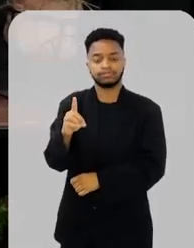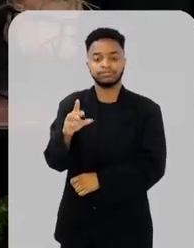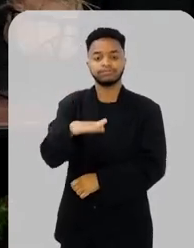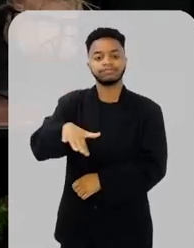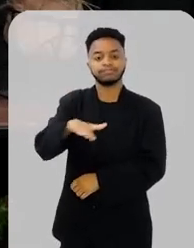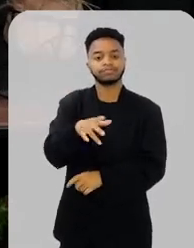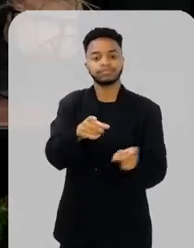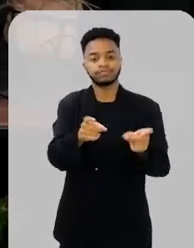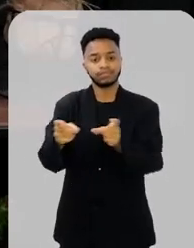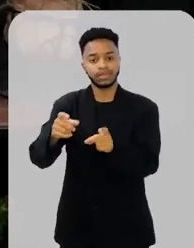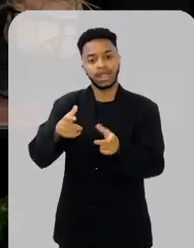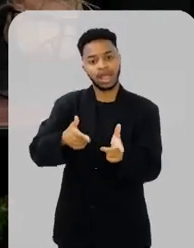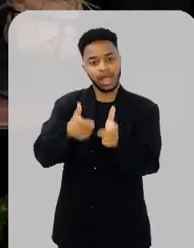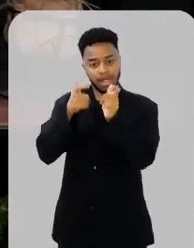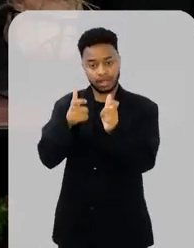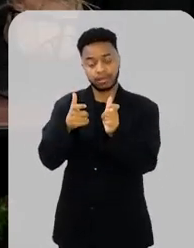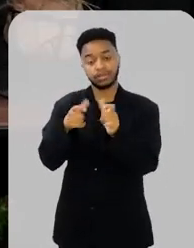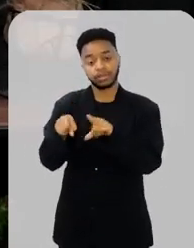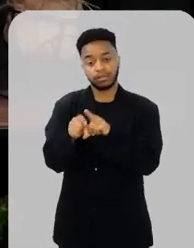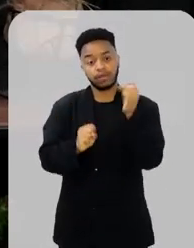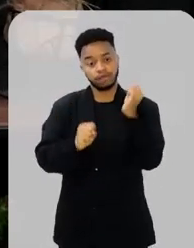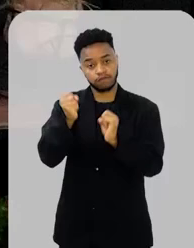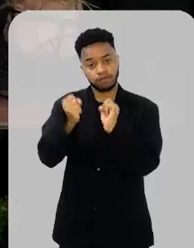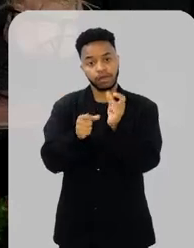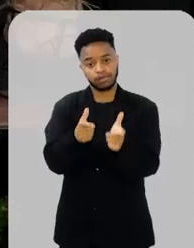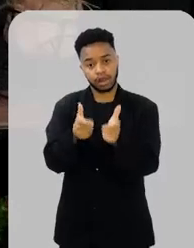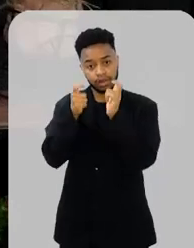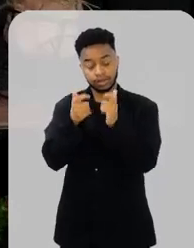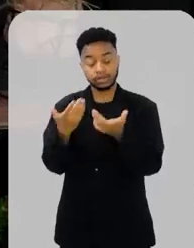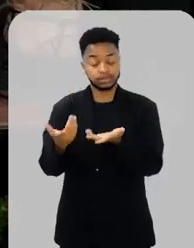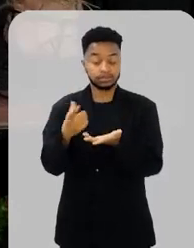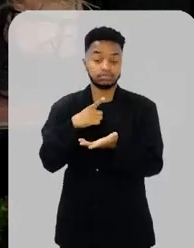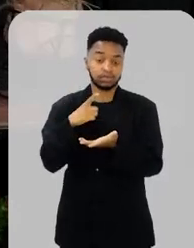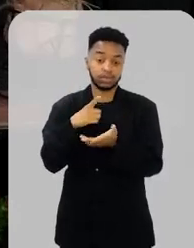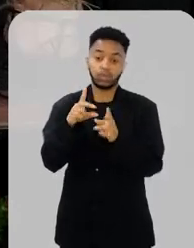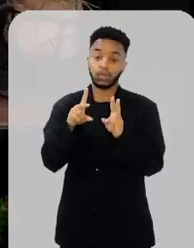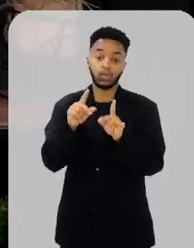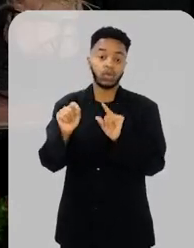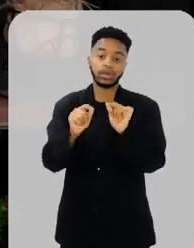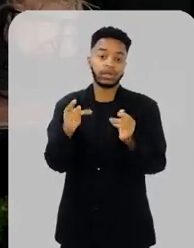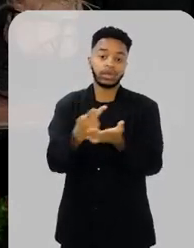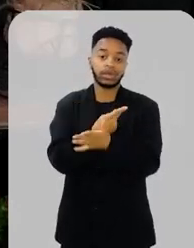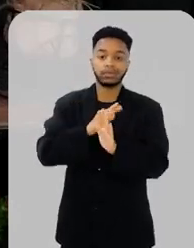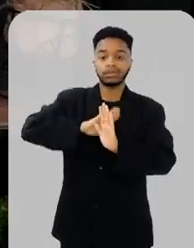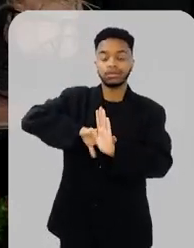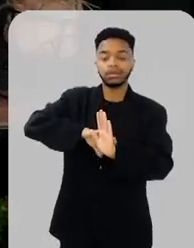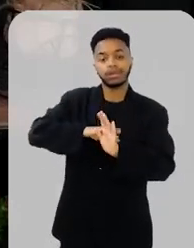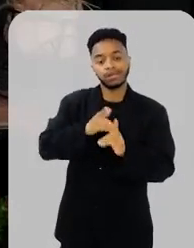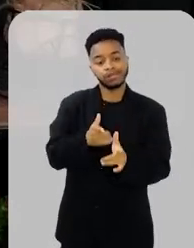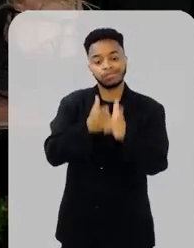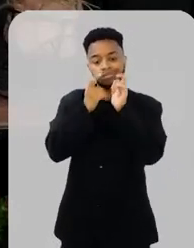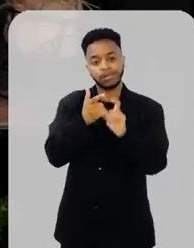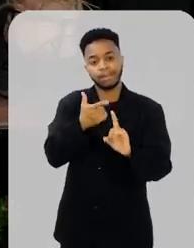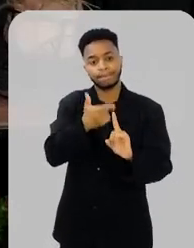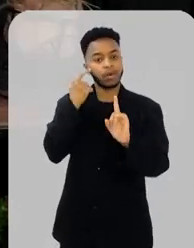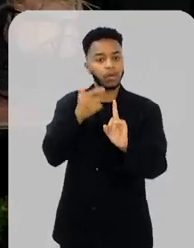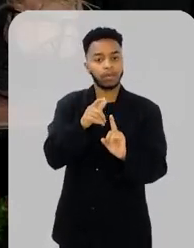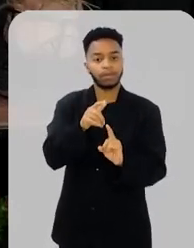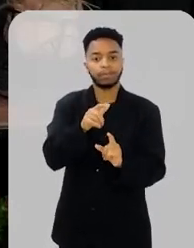faturamento das empresas e da indústria. E aí tem toda uma questão, né, de fundo que acaba levando à vitimização. Márcio,